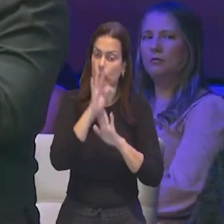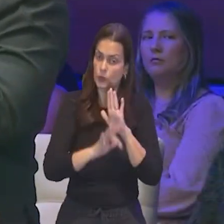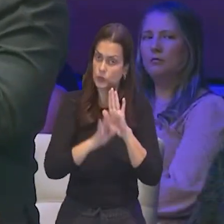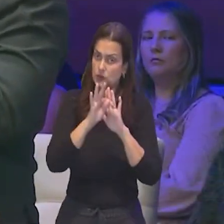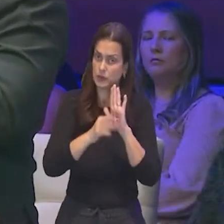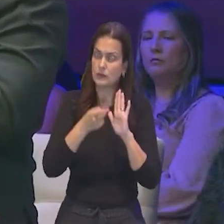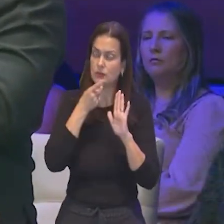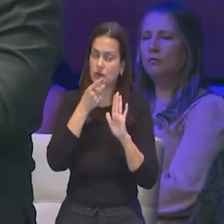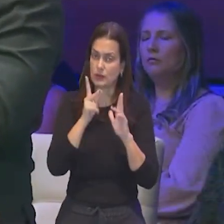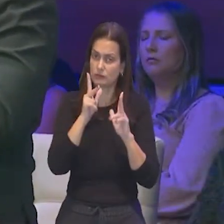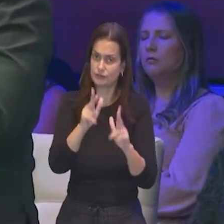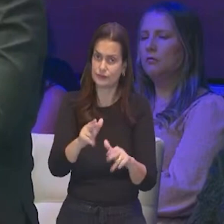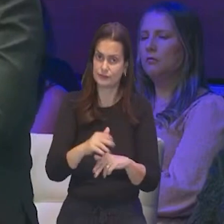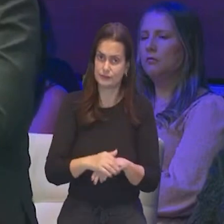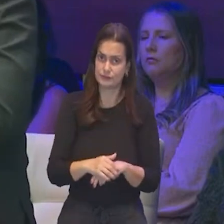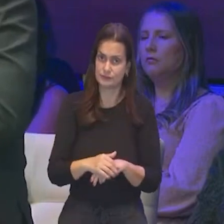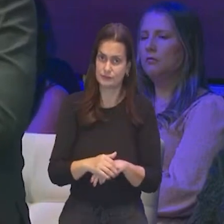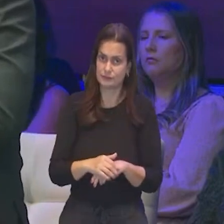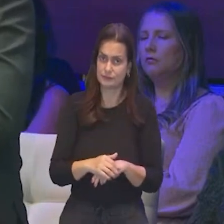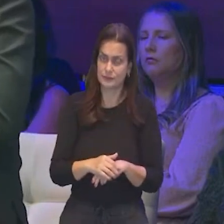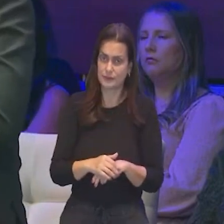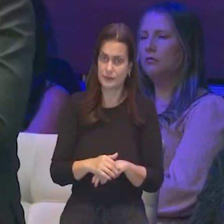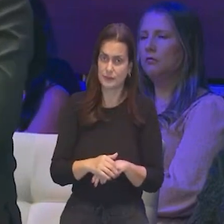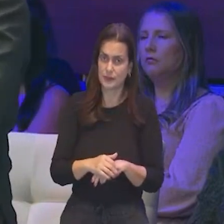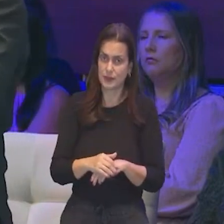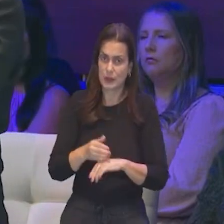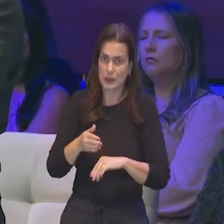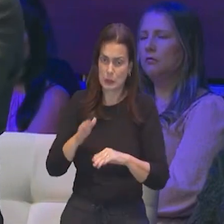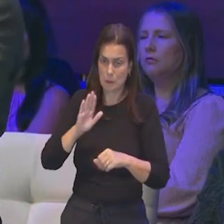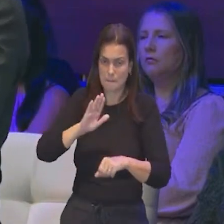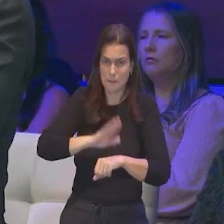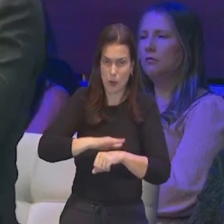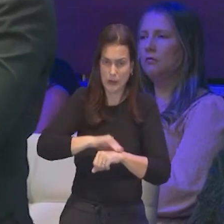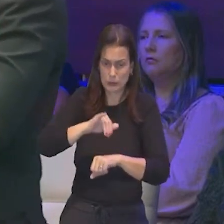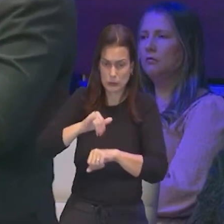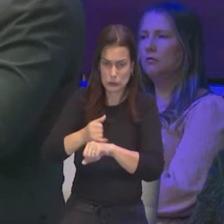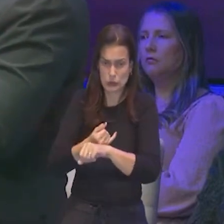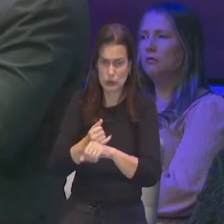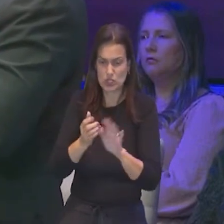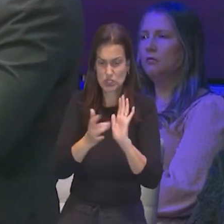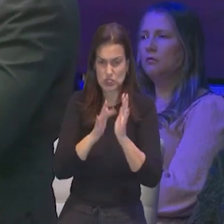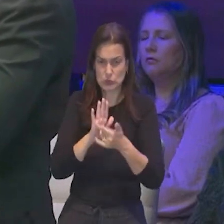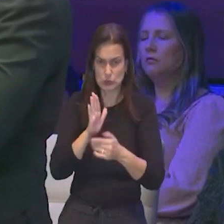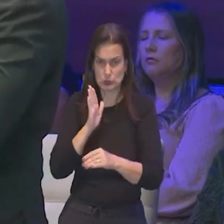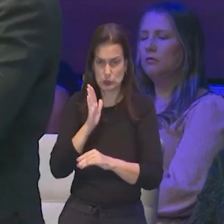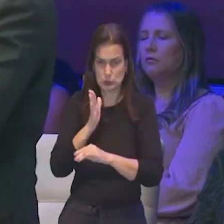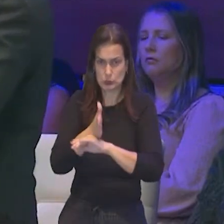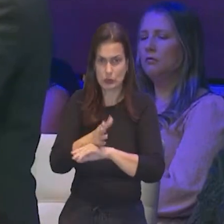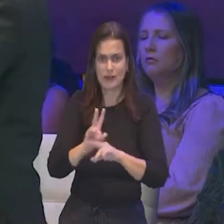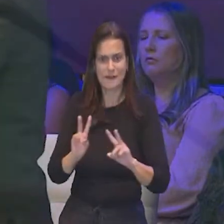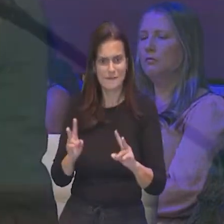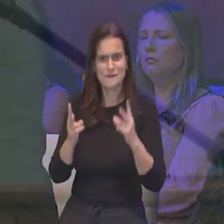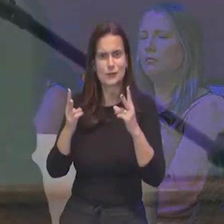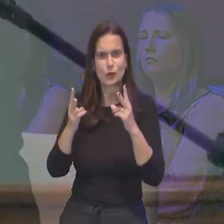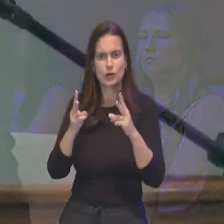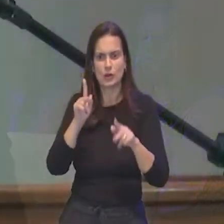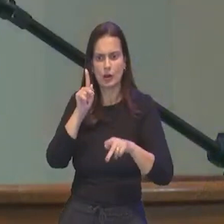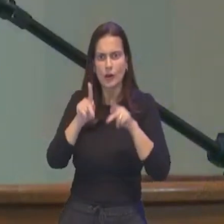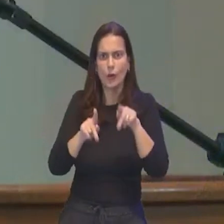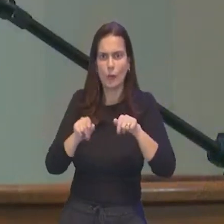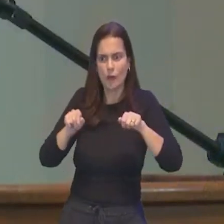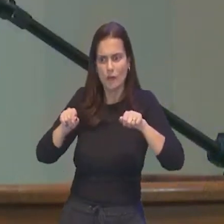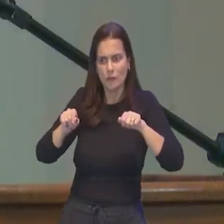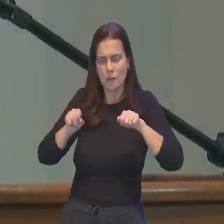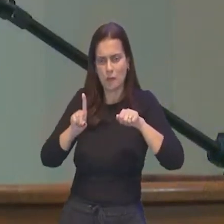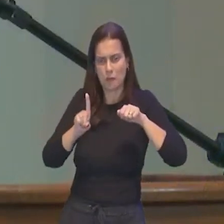isso. A sua entrada é uma entrada triunfal. É uma entrada de vitória em que o povo aguarda